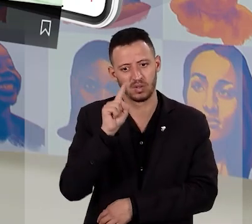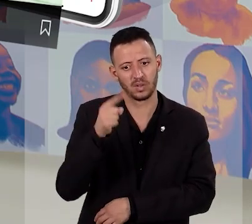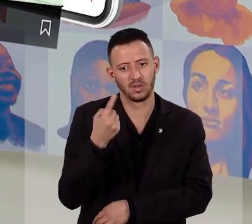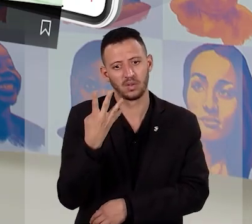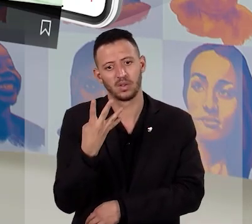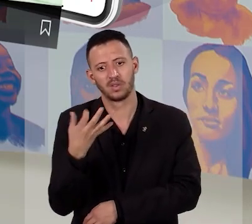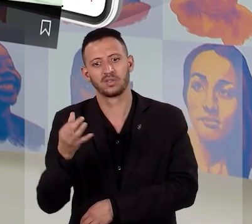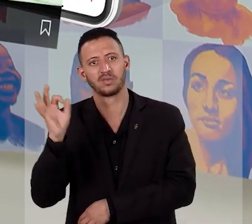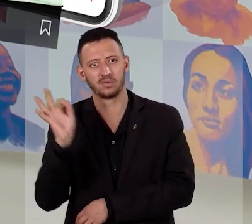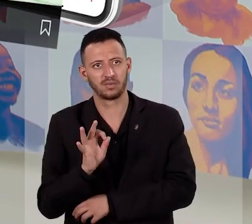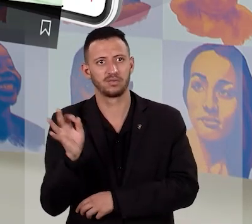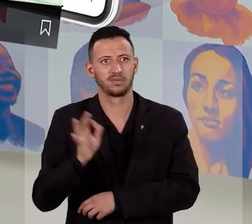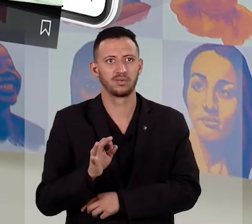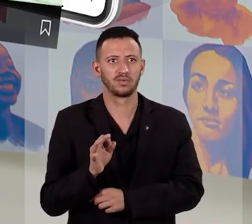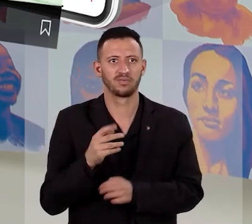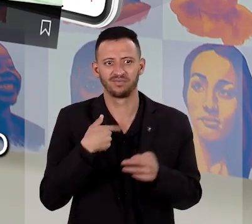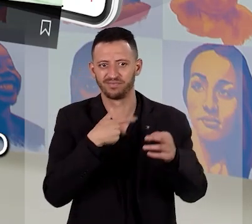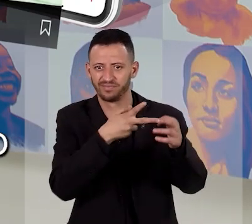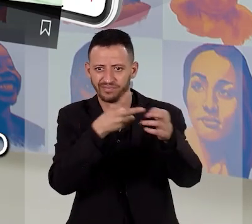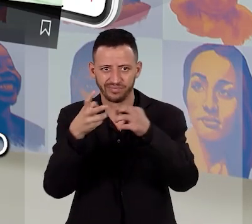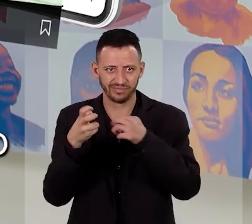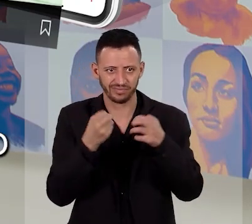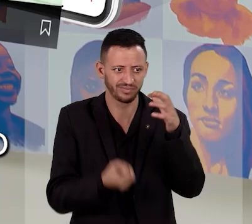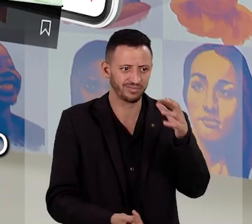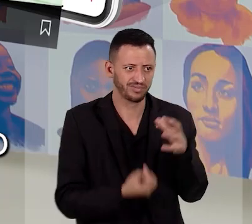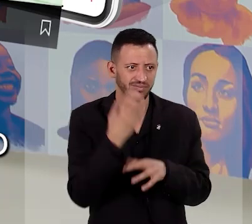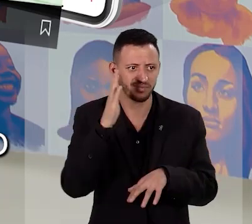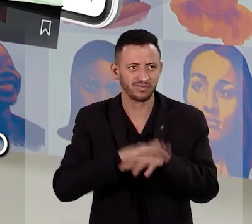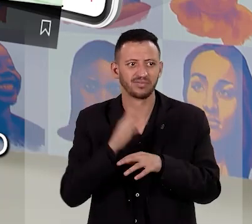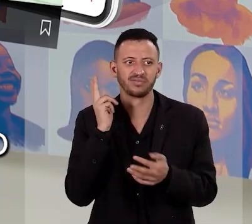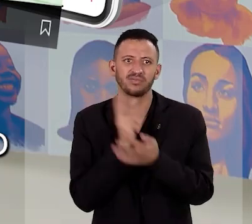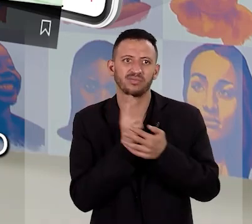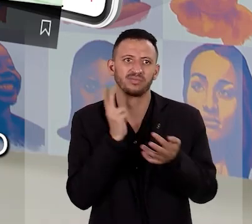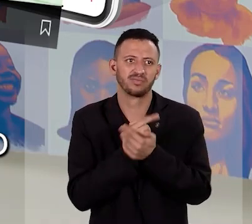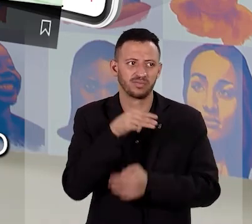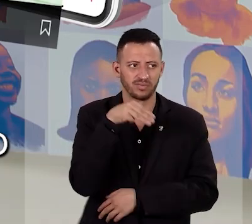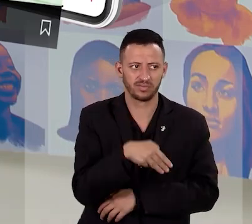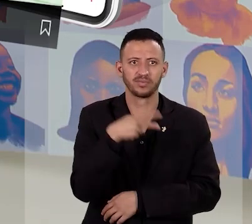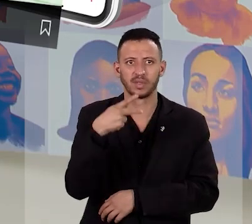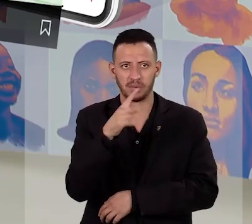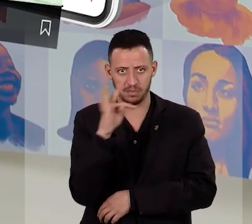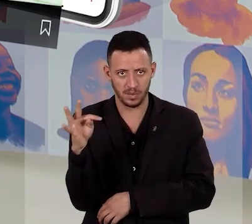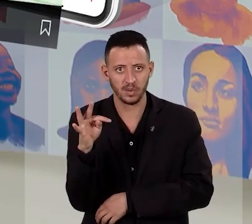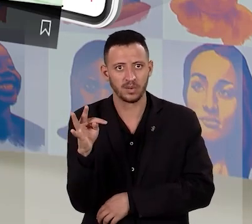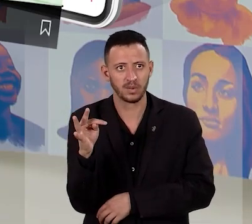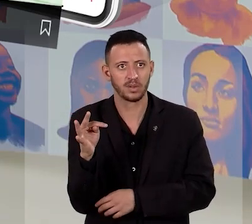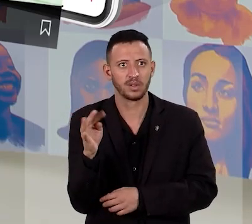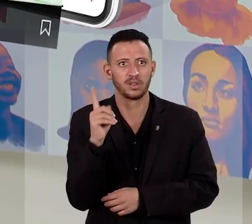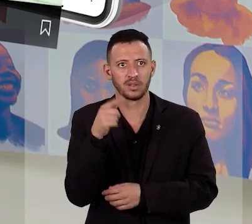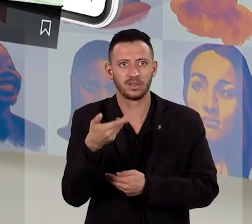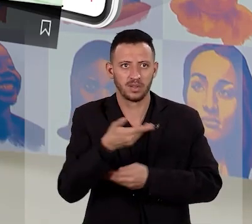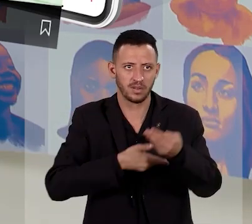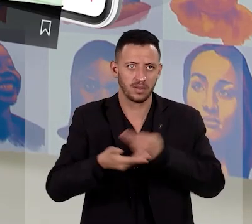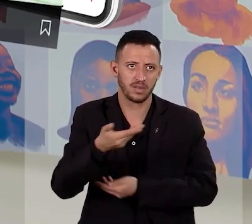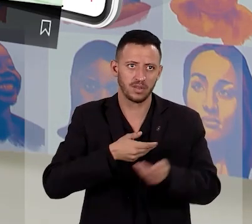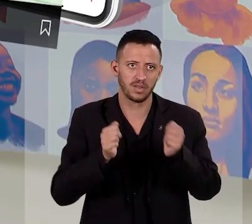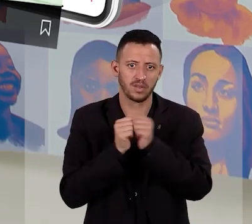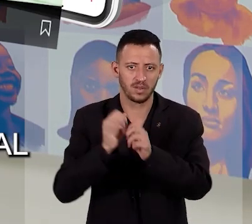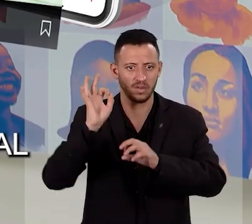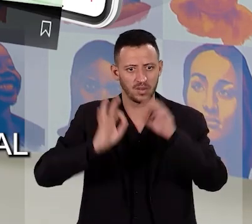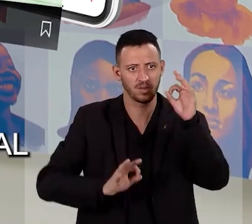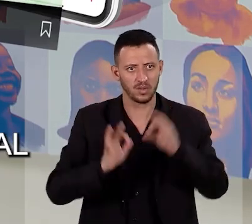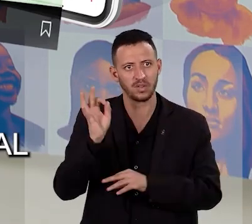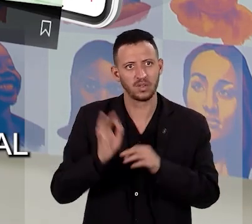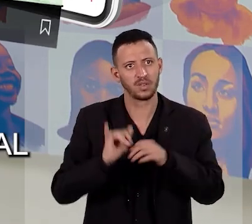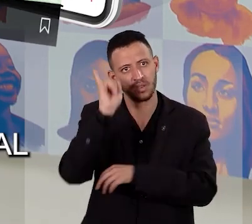com 8,46%. O observatório é desenvolvido e mantido pelo Ministério Público do Trabalho em cooperação